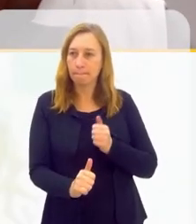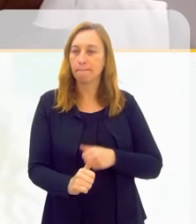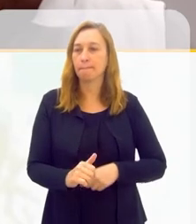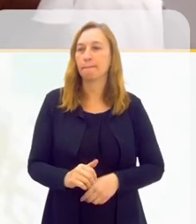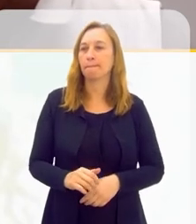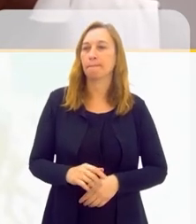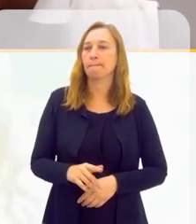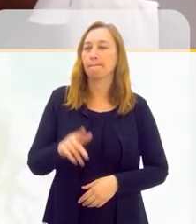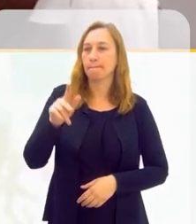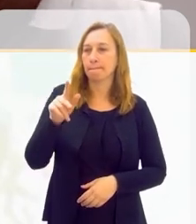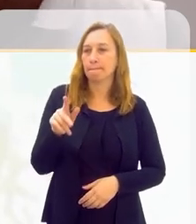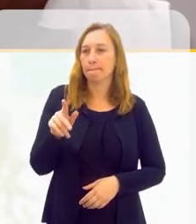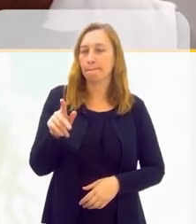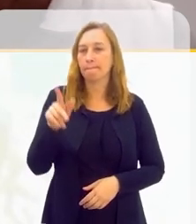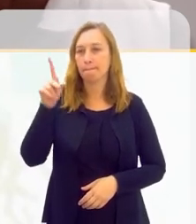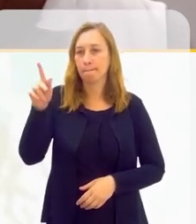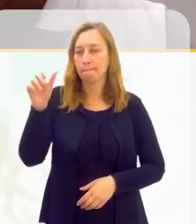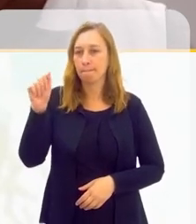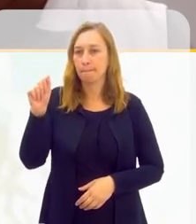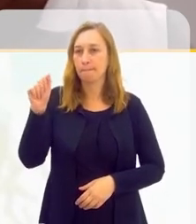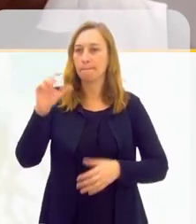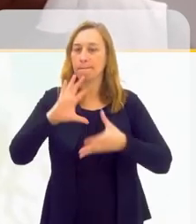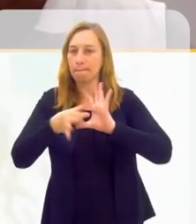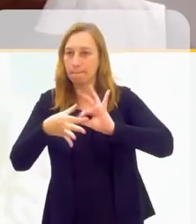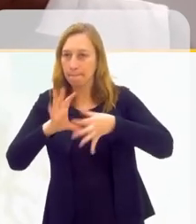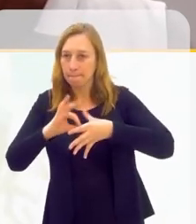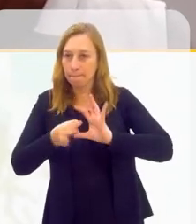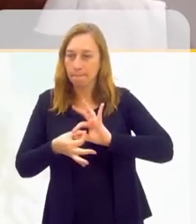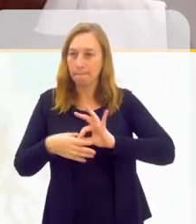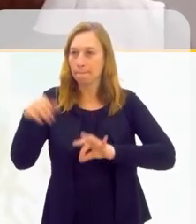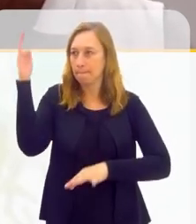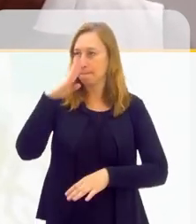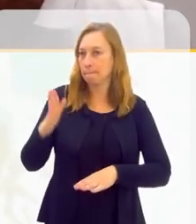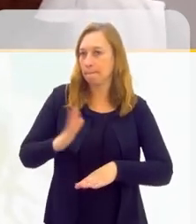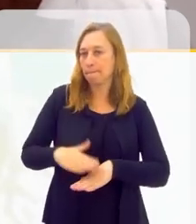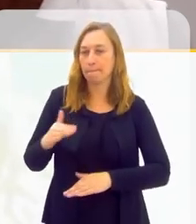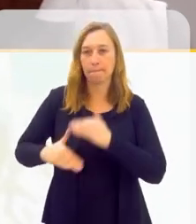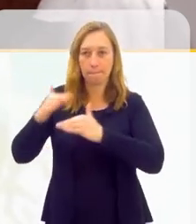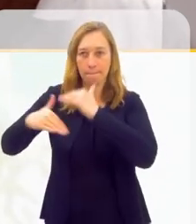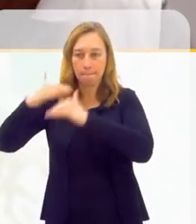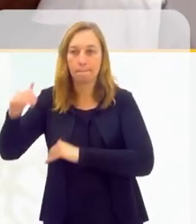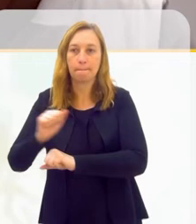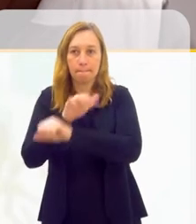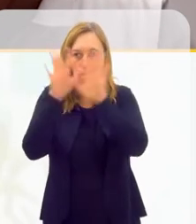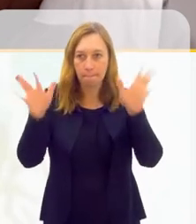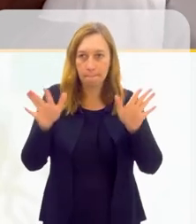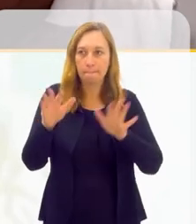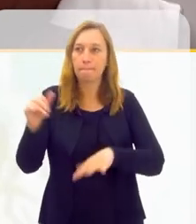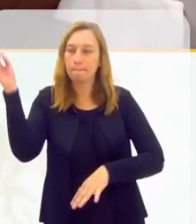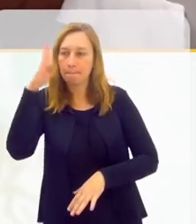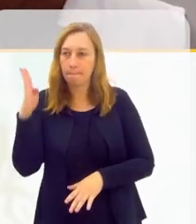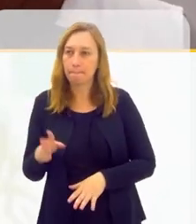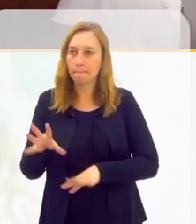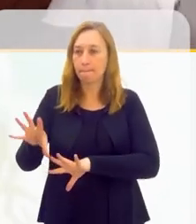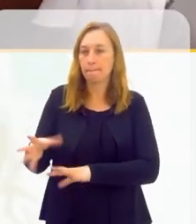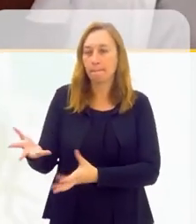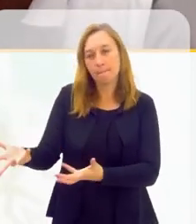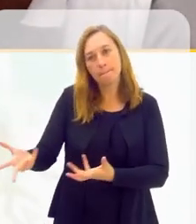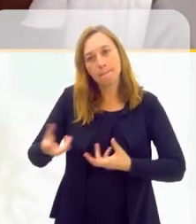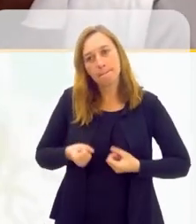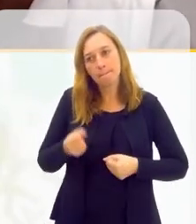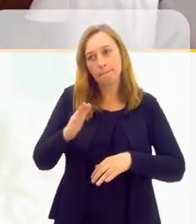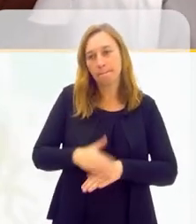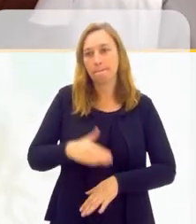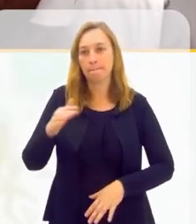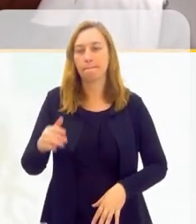o paradesporto no Brasil está mais desenvolvido que o nosso desporto adaptado, claramente, e o Brasil percebeu mais cedo que tinha